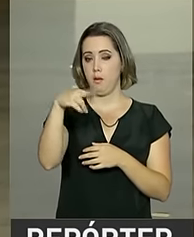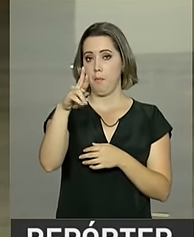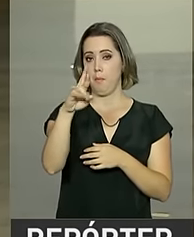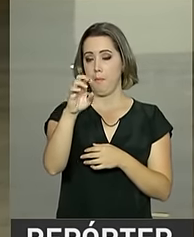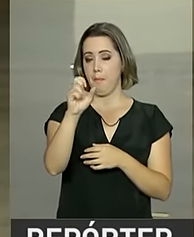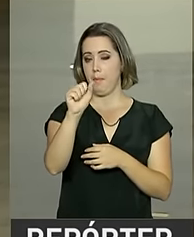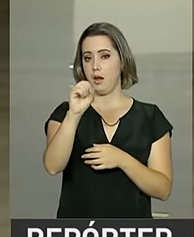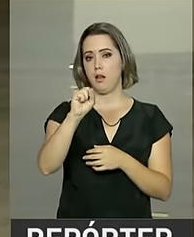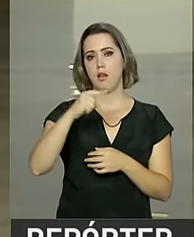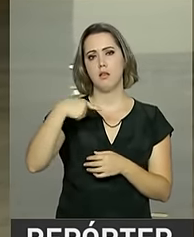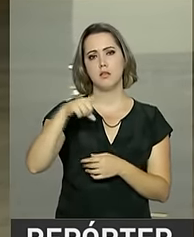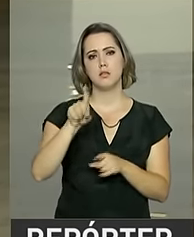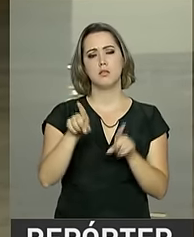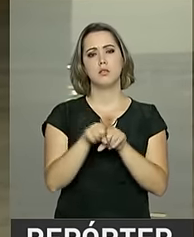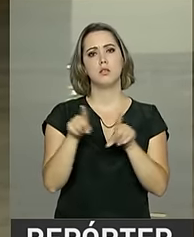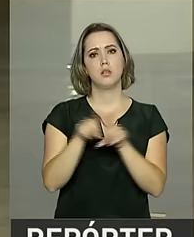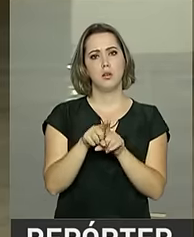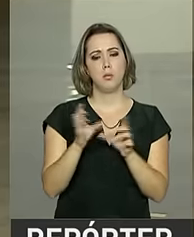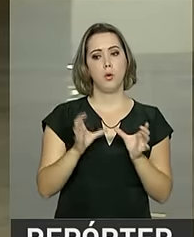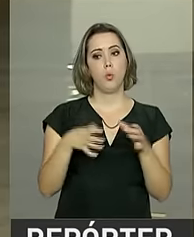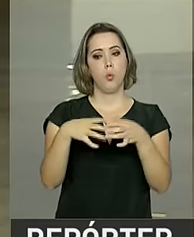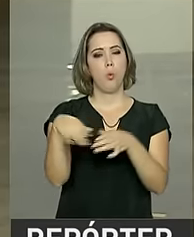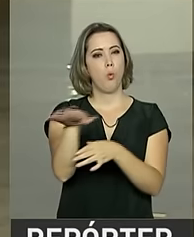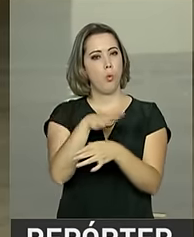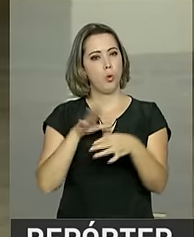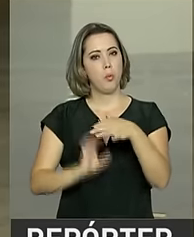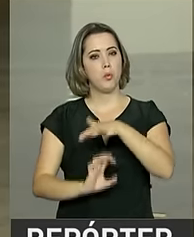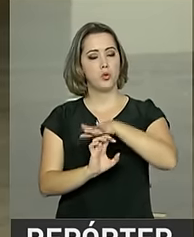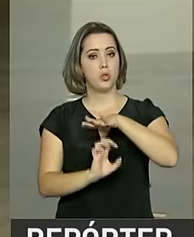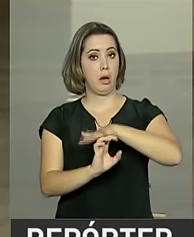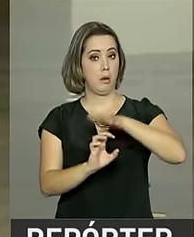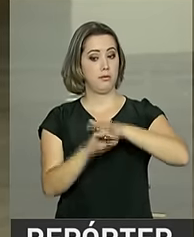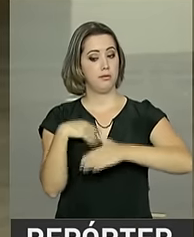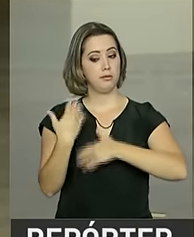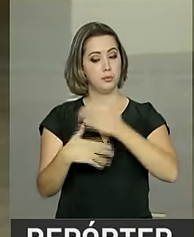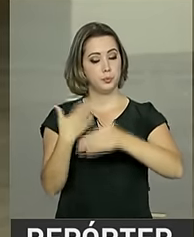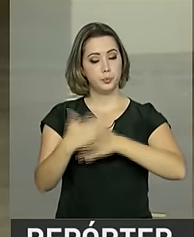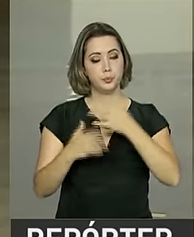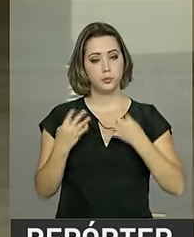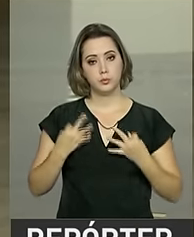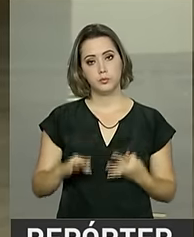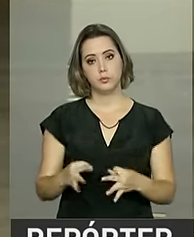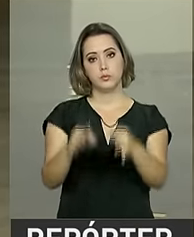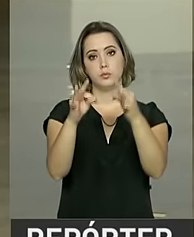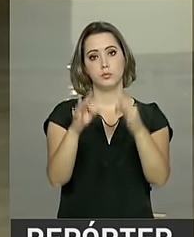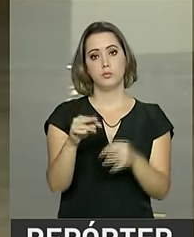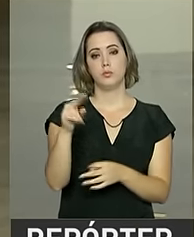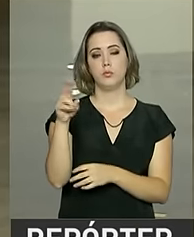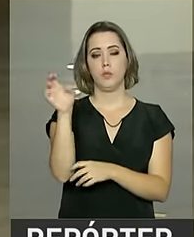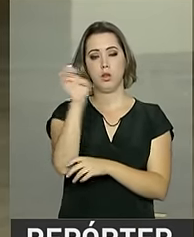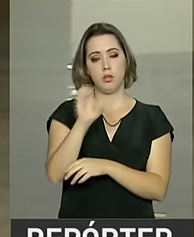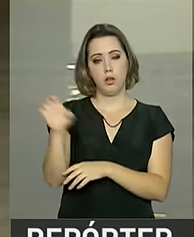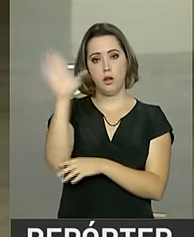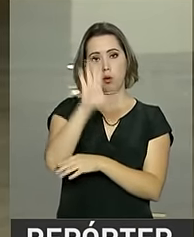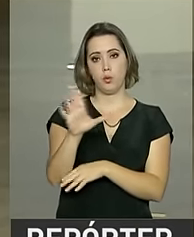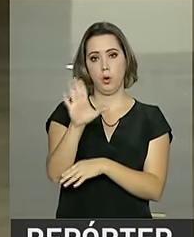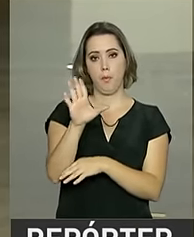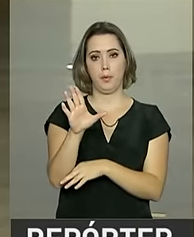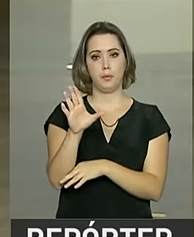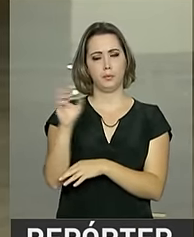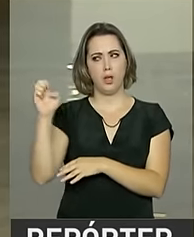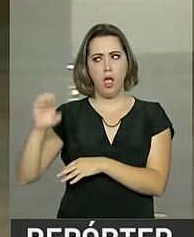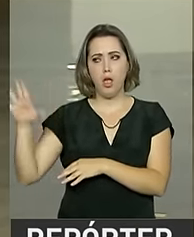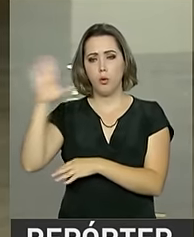Association que é uma organização formada por empresários e desenvolvedores de Tecnologia da União Europeia segundo essa